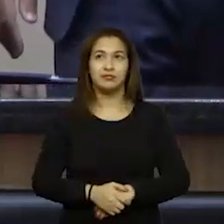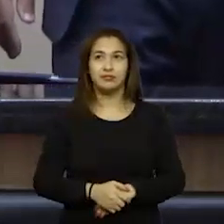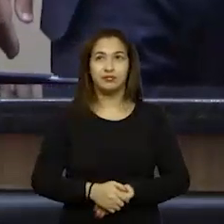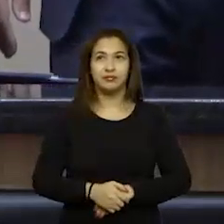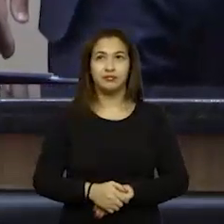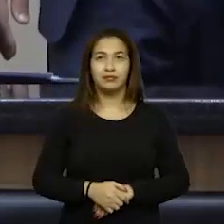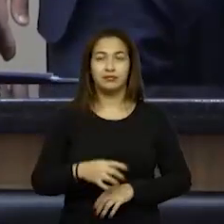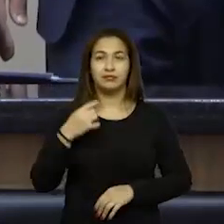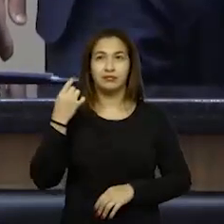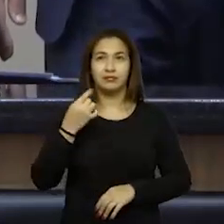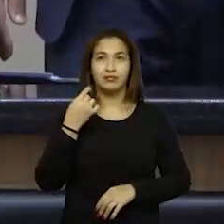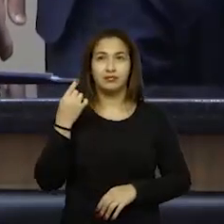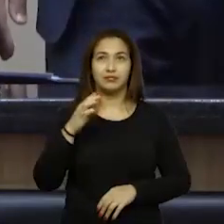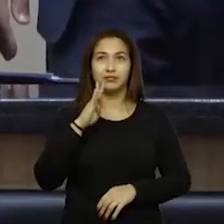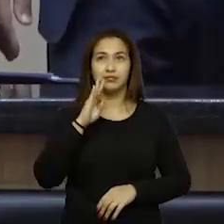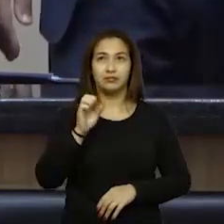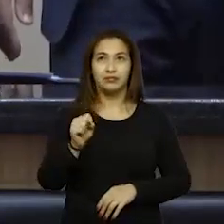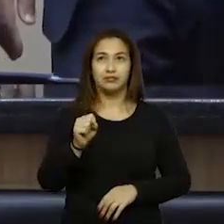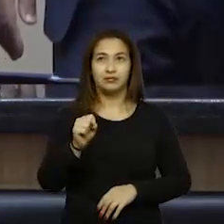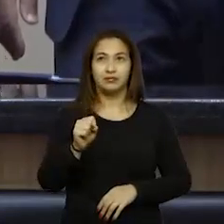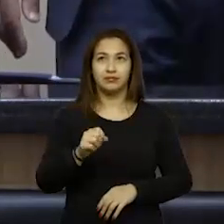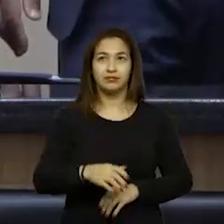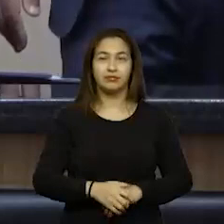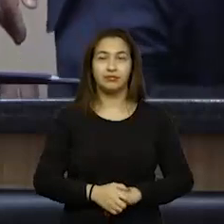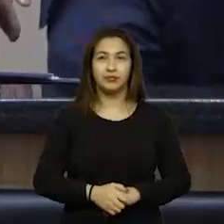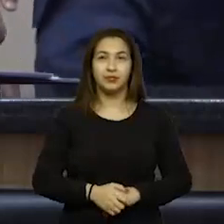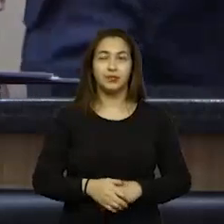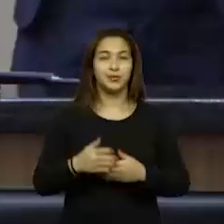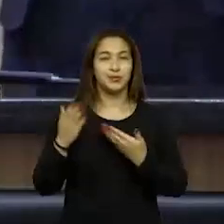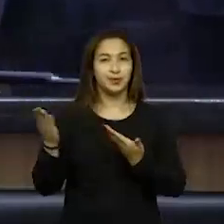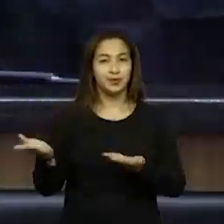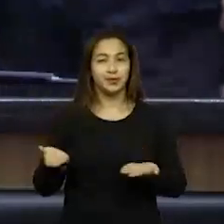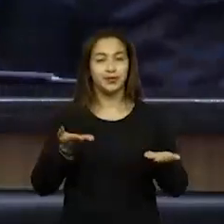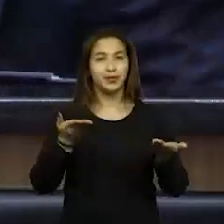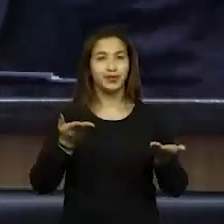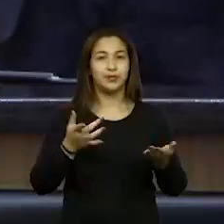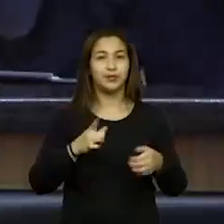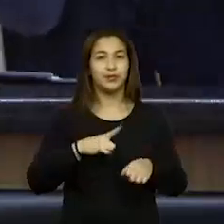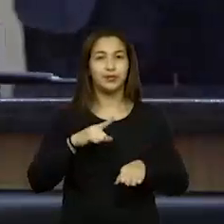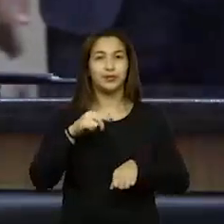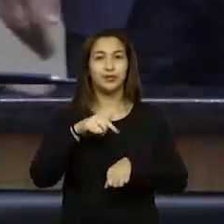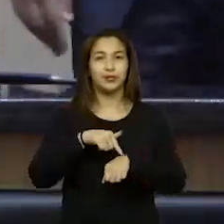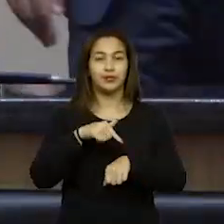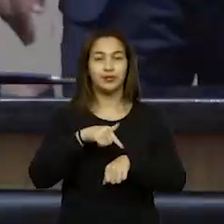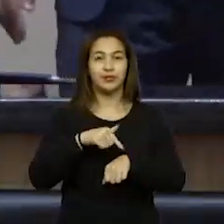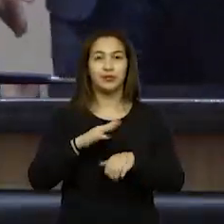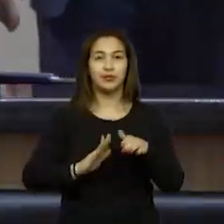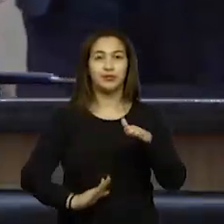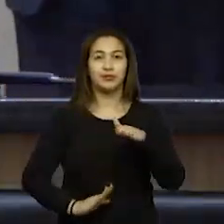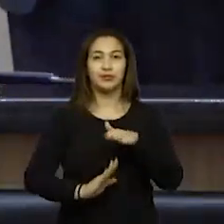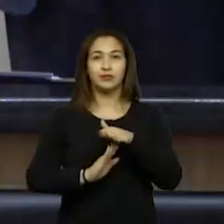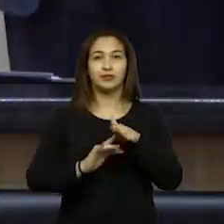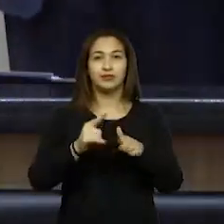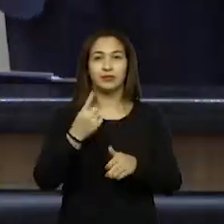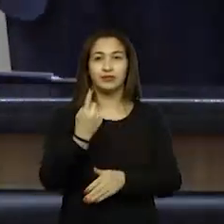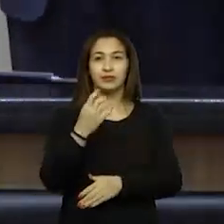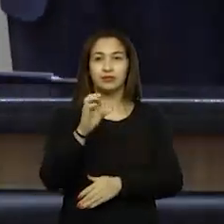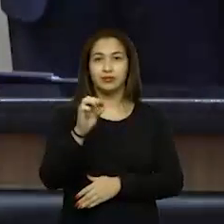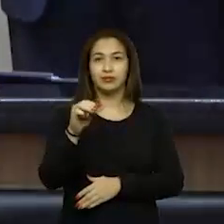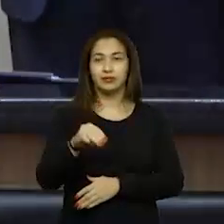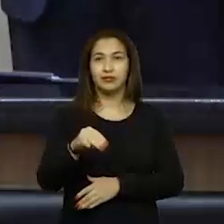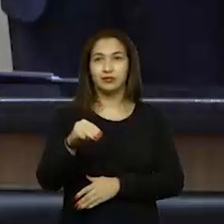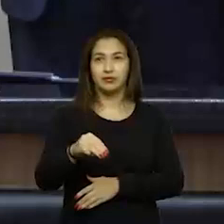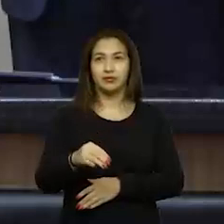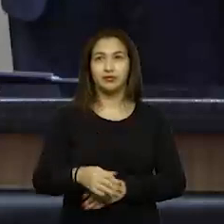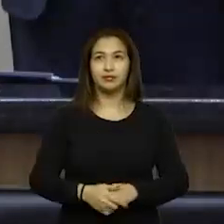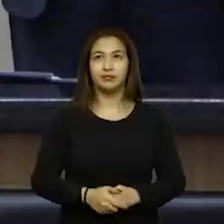o deputado Bruno Souza. Deputado Bruno, Vossa Excelência tem a palavra por até 10 minutos.